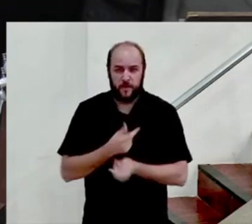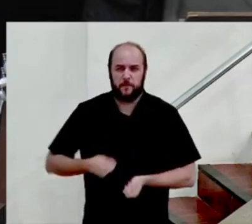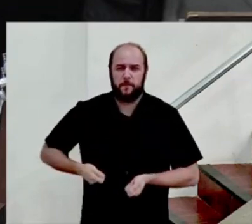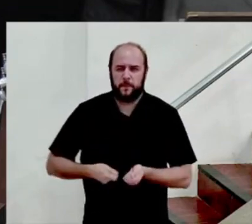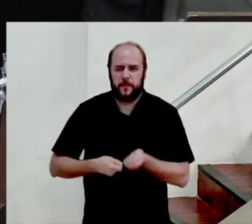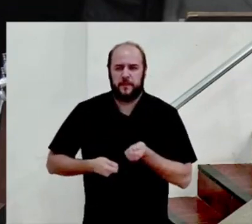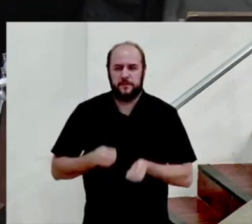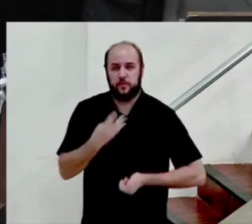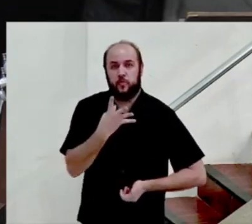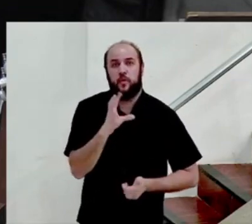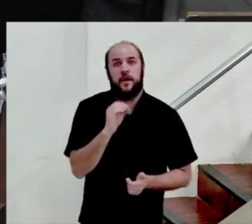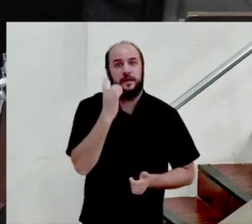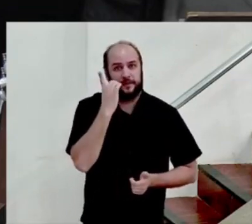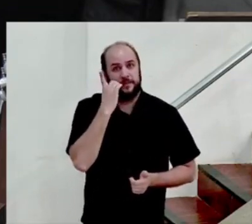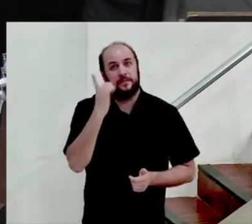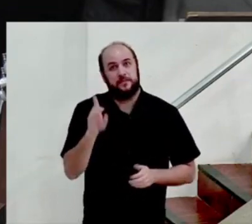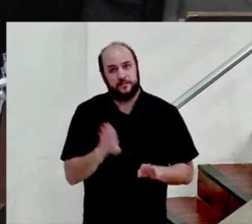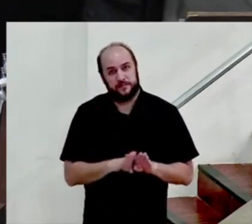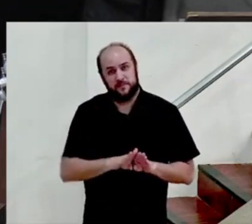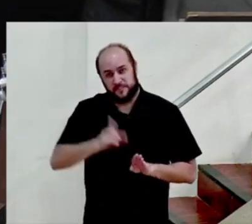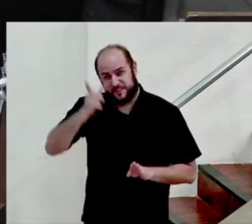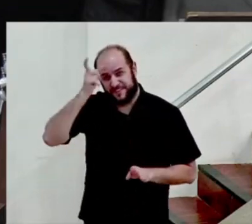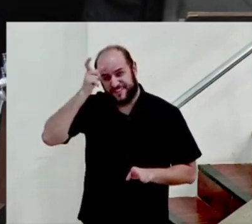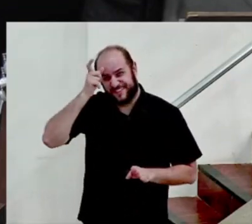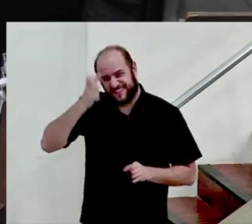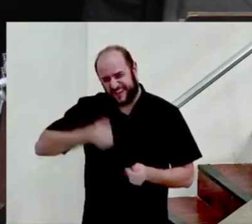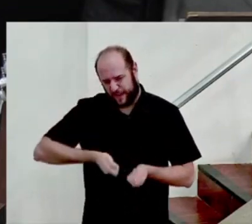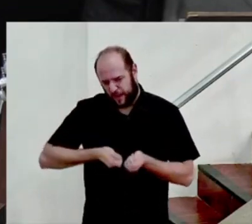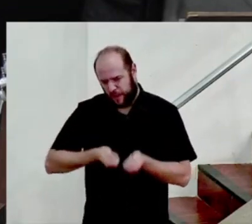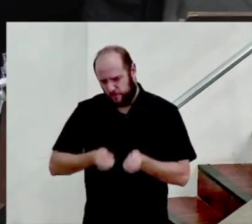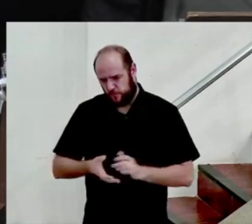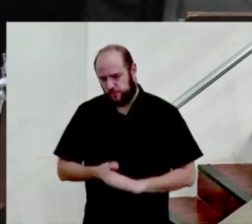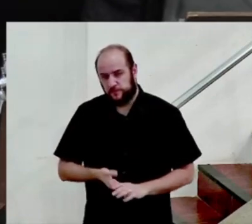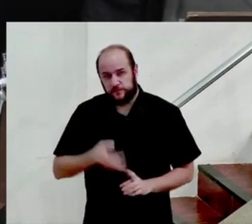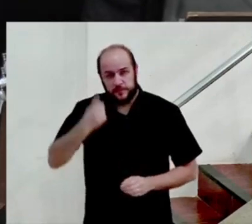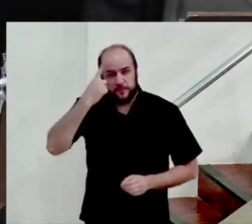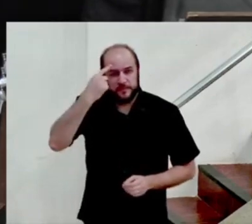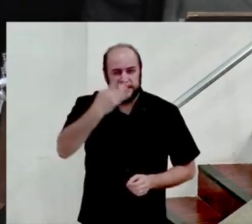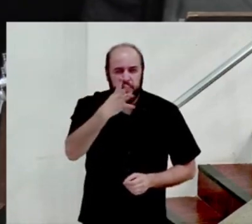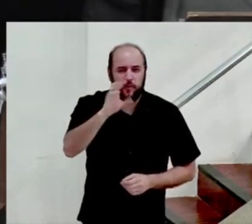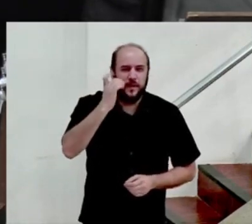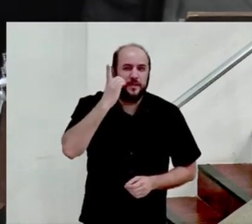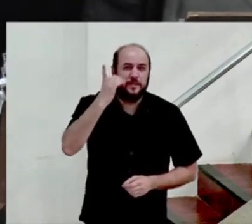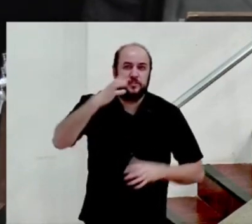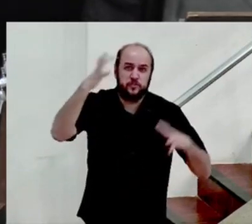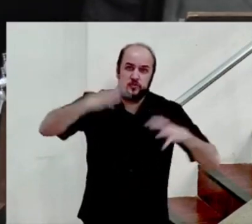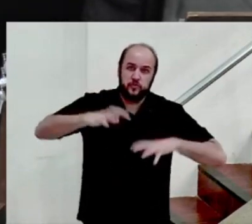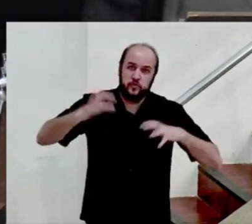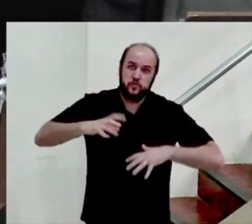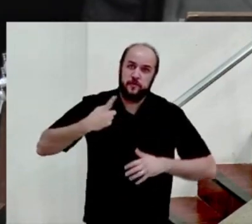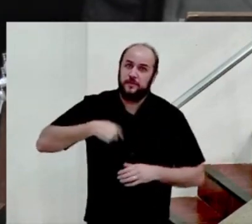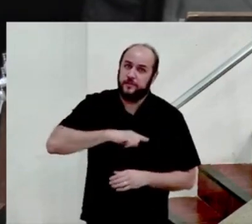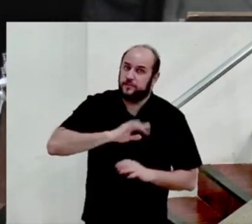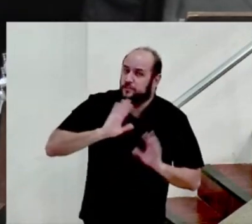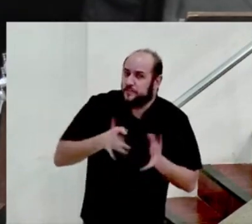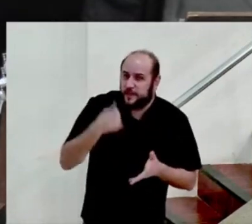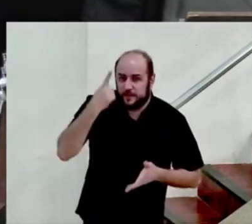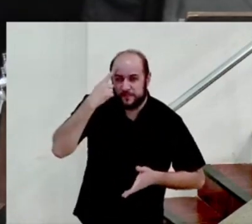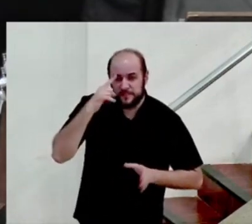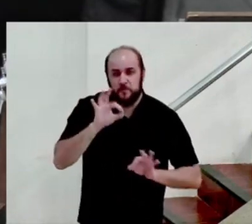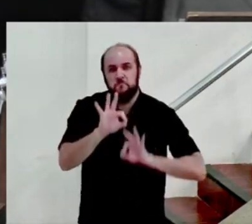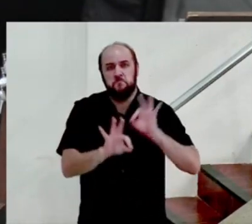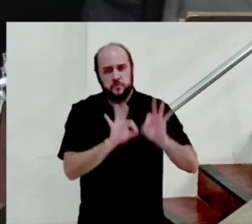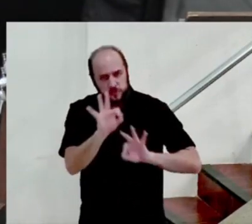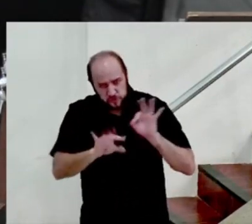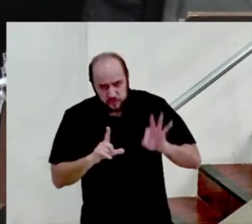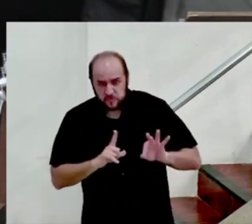durante 40 dias por Satanás. Só de olhar para 40 dias de chuva, nós já enxergamos que existe uma razão ruim